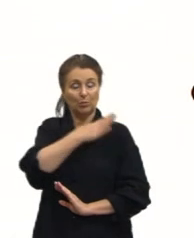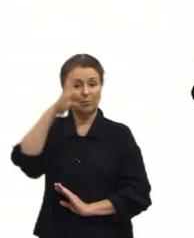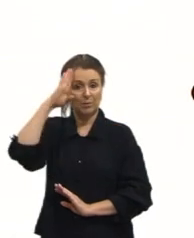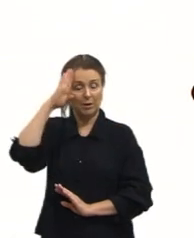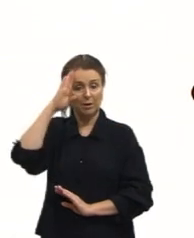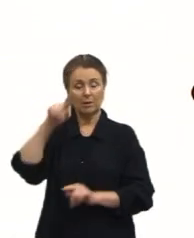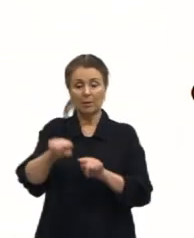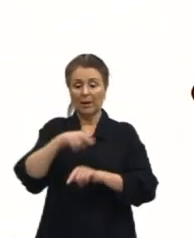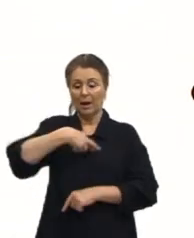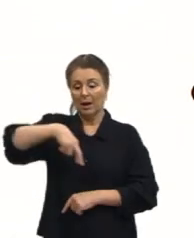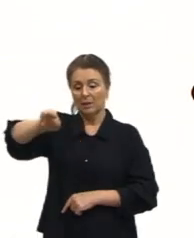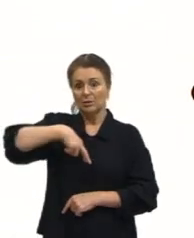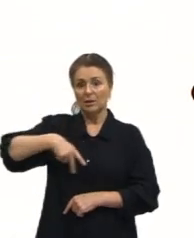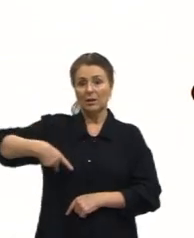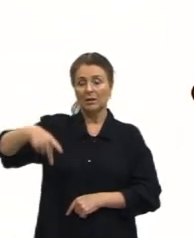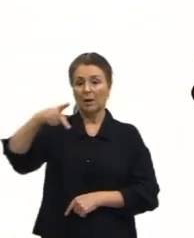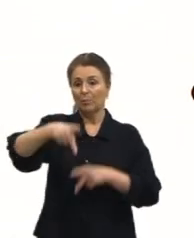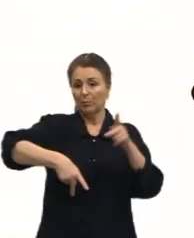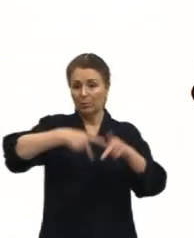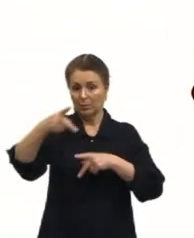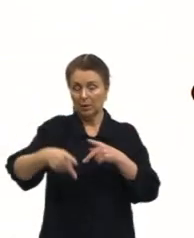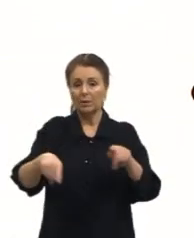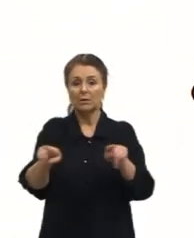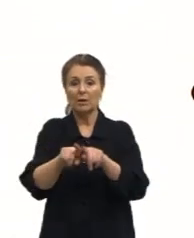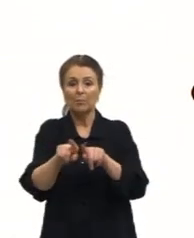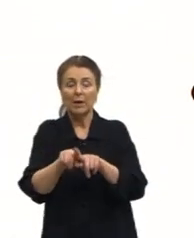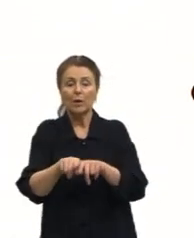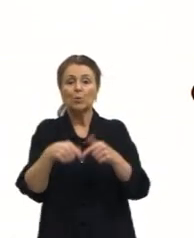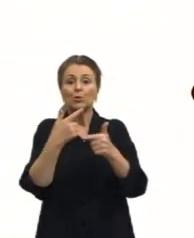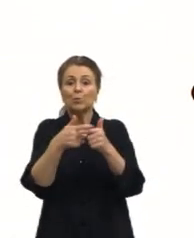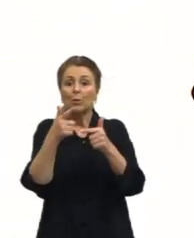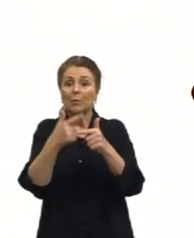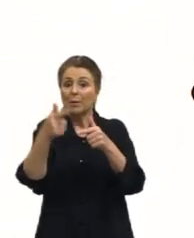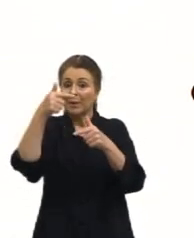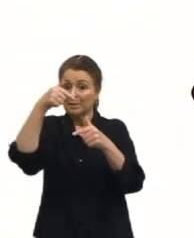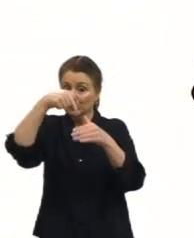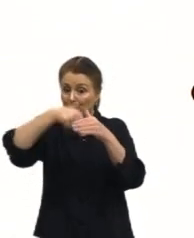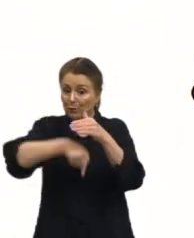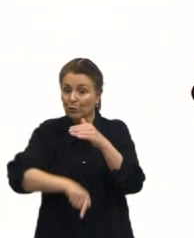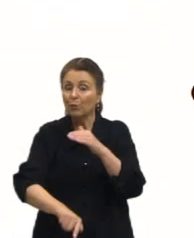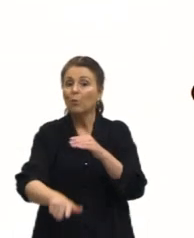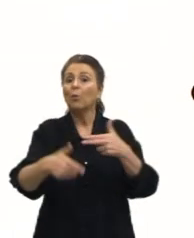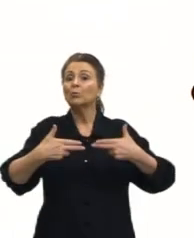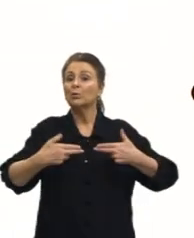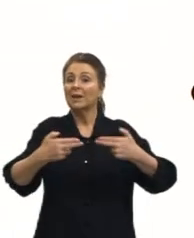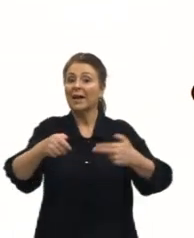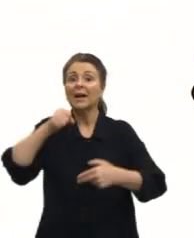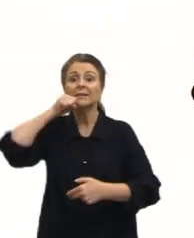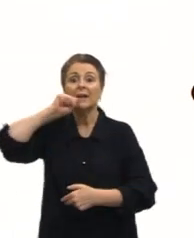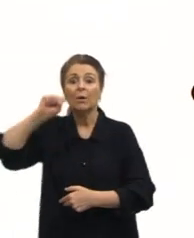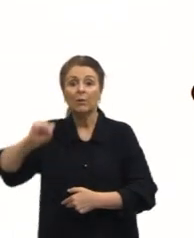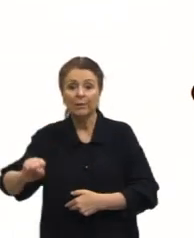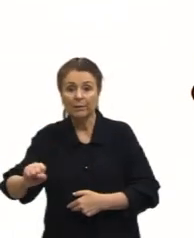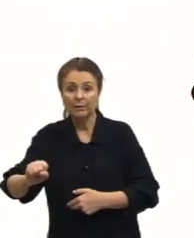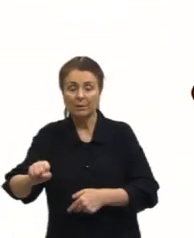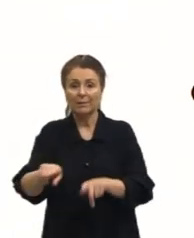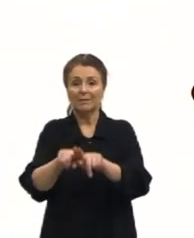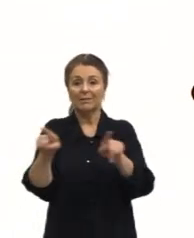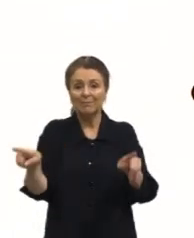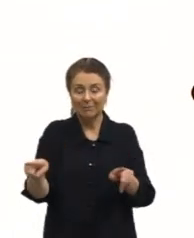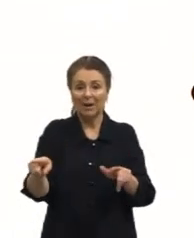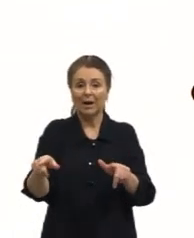e as raízes da guerra da Ucrânia como Douglas falou tem todo lado da atualidade mas as raízes históricas